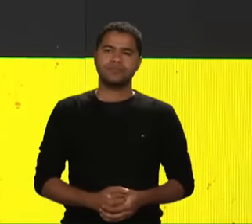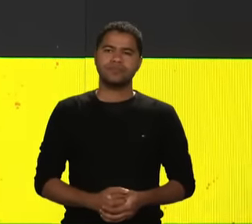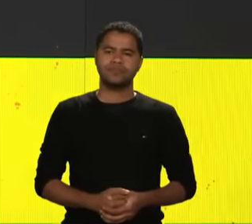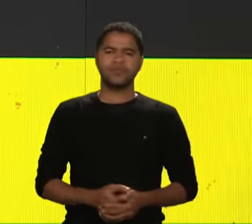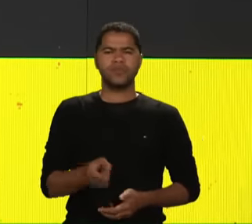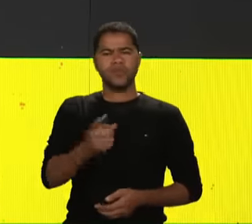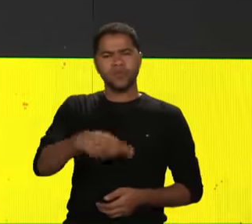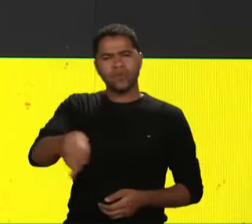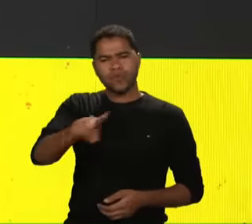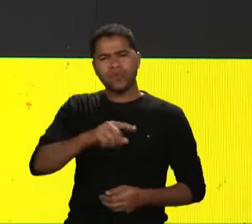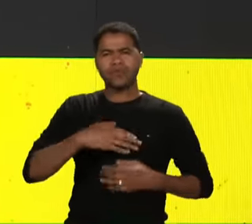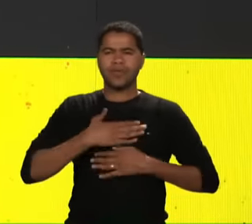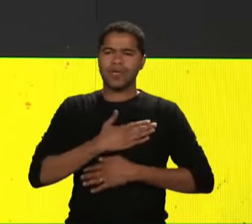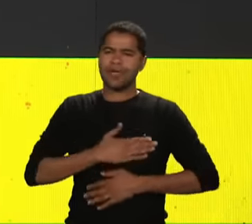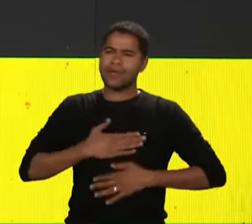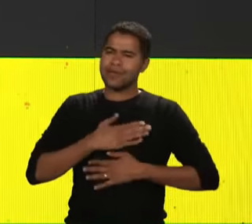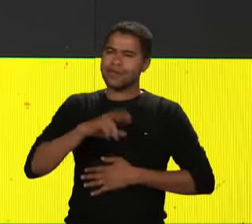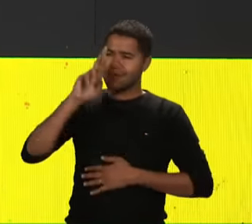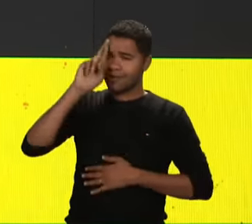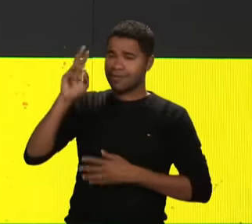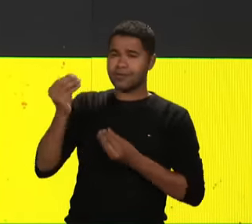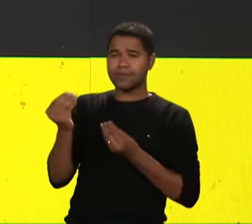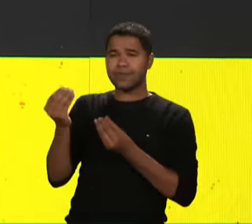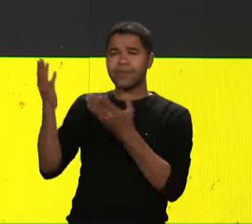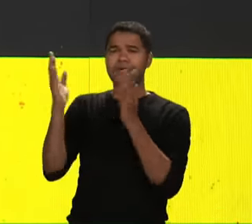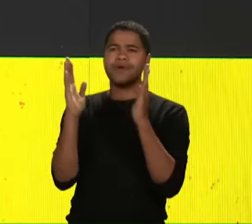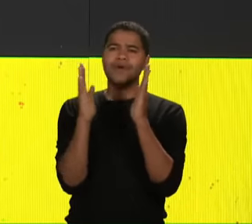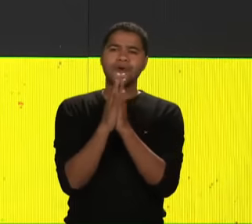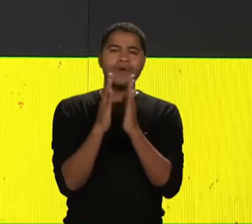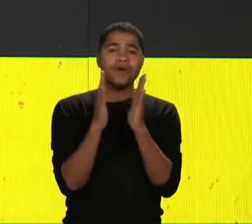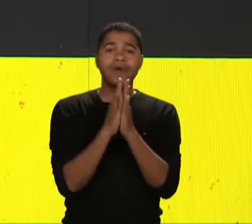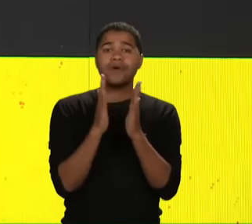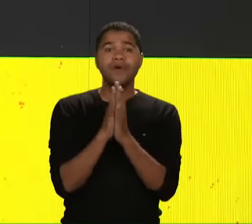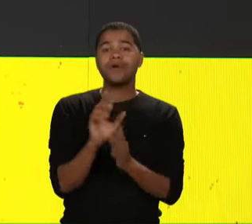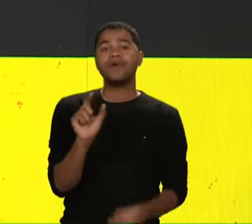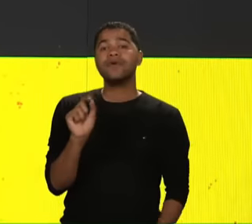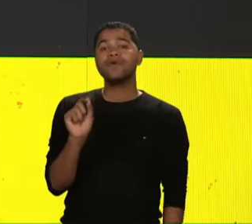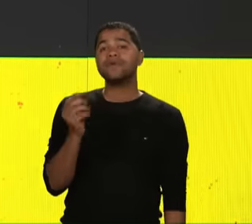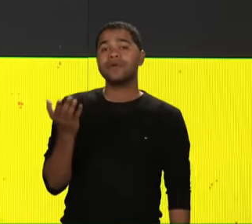Quando você agrada ao Senhor, as suas orações são o quê?